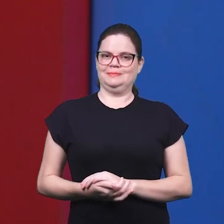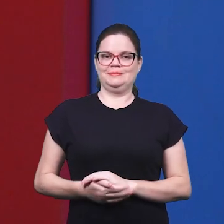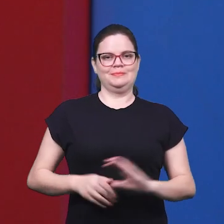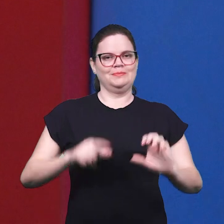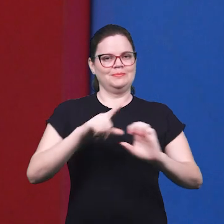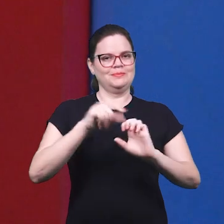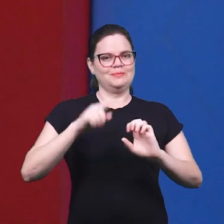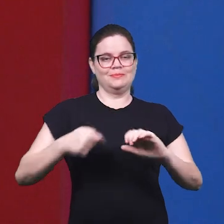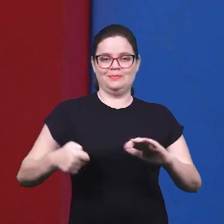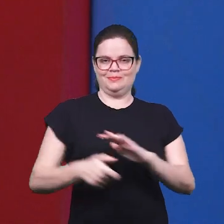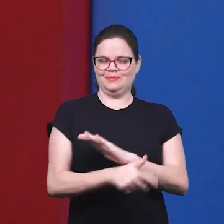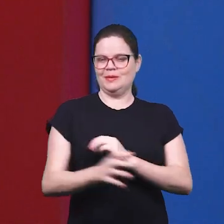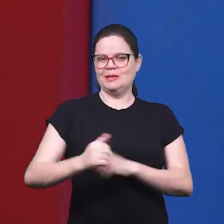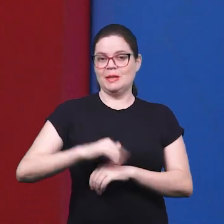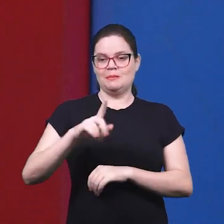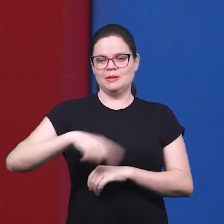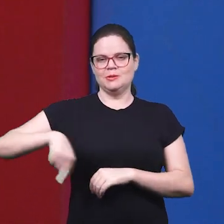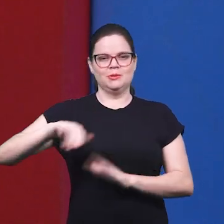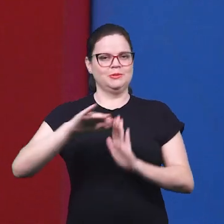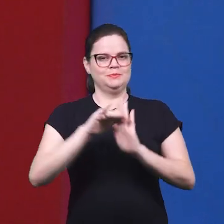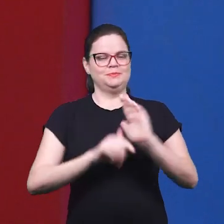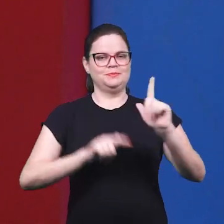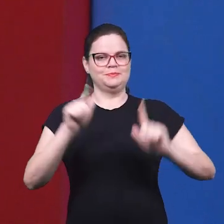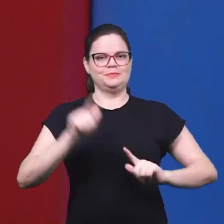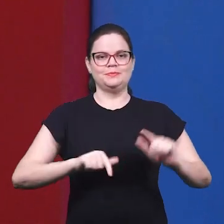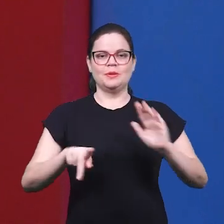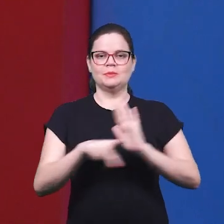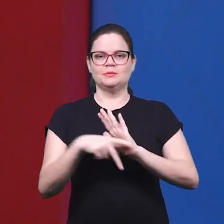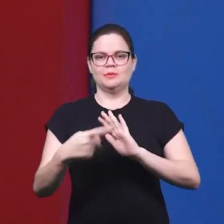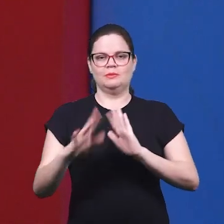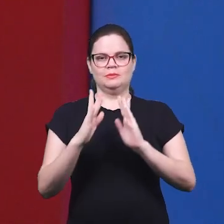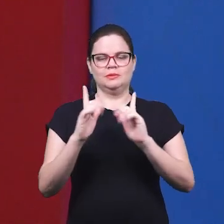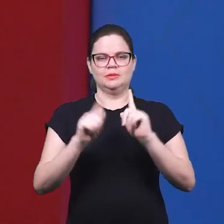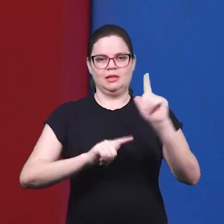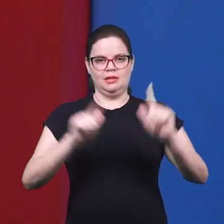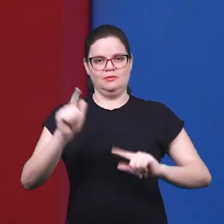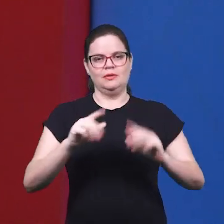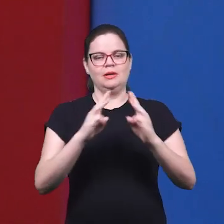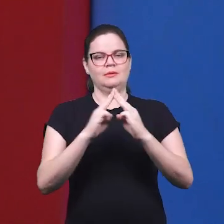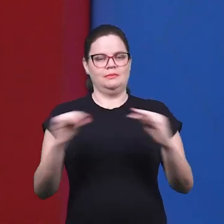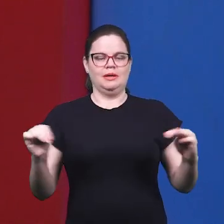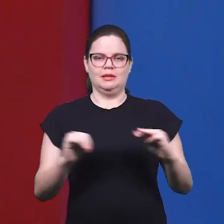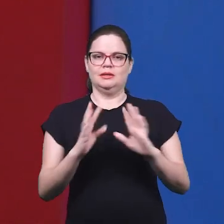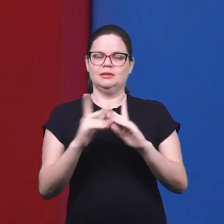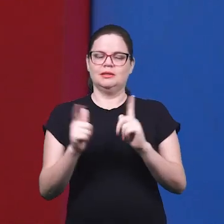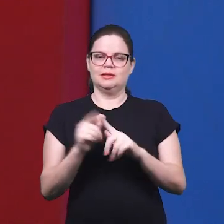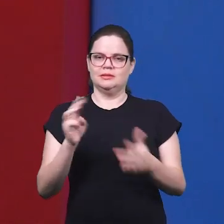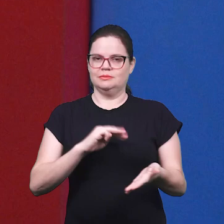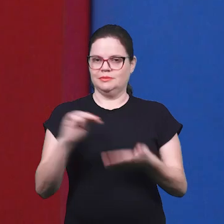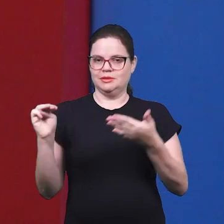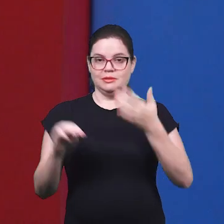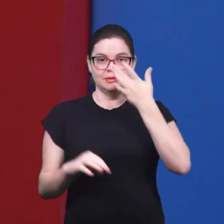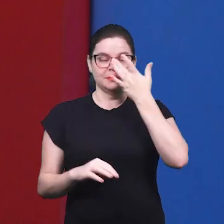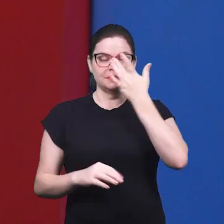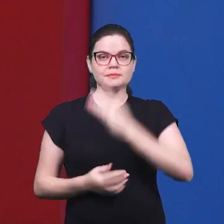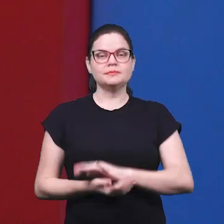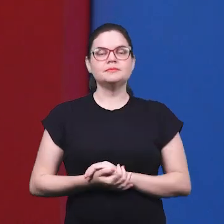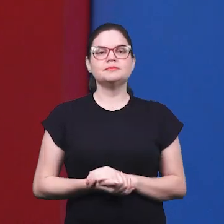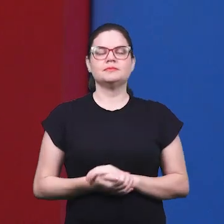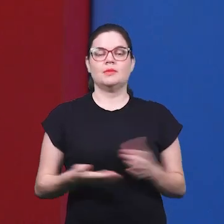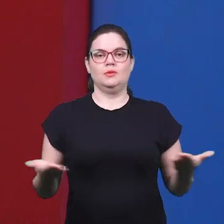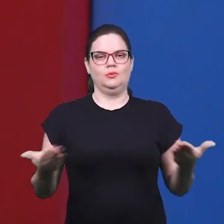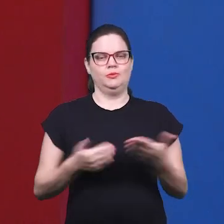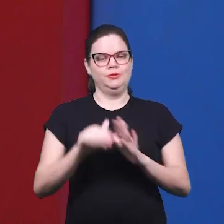Empreenda Mais é um programa de empreendedorismo da TV Manaim, uma emissora da Igreja Cristã Maranata.